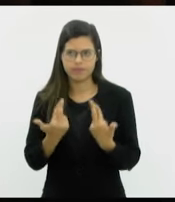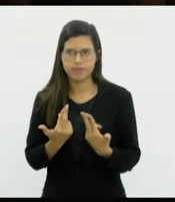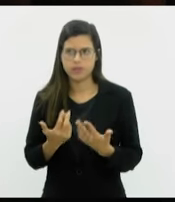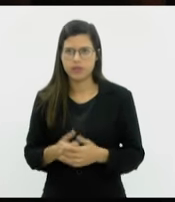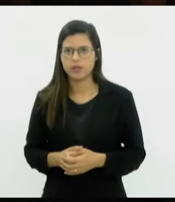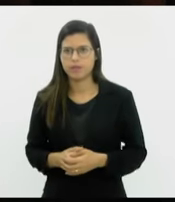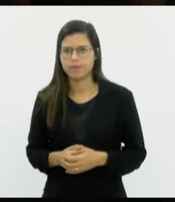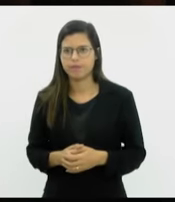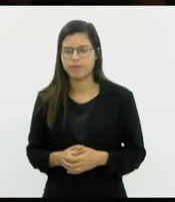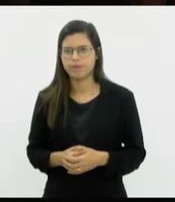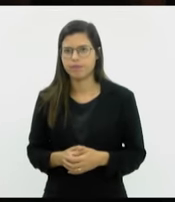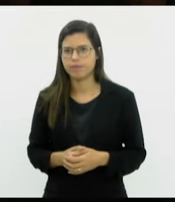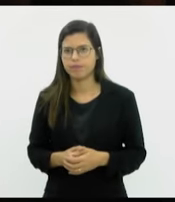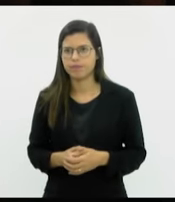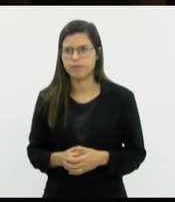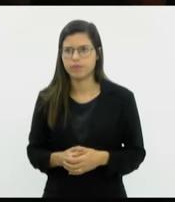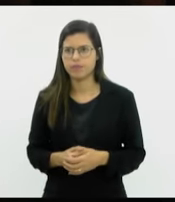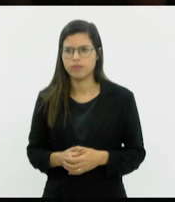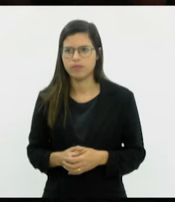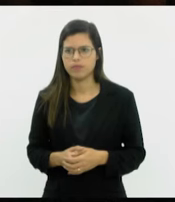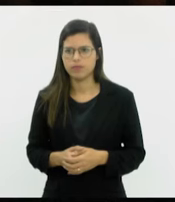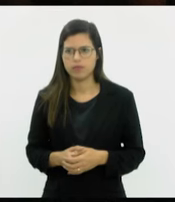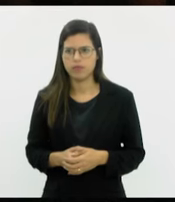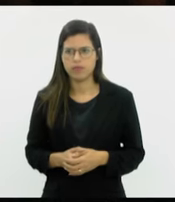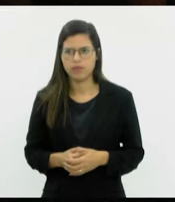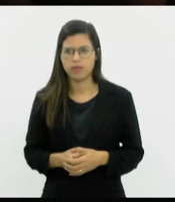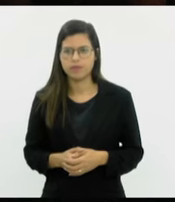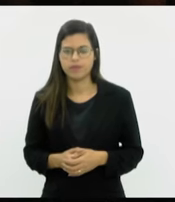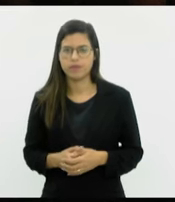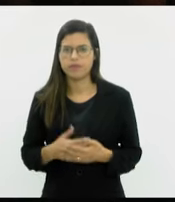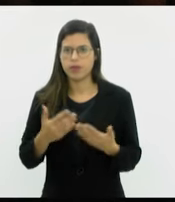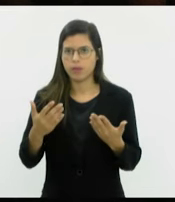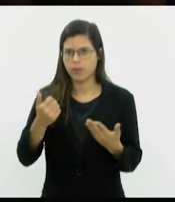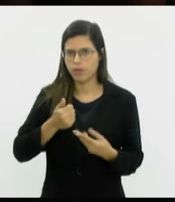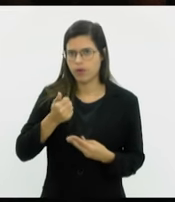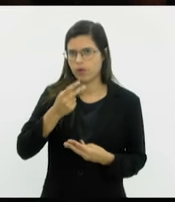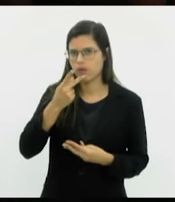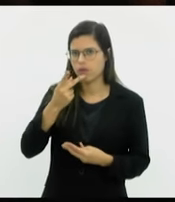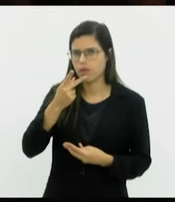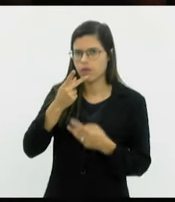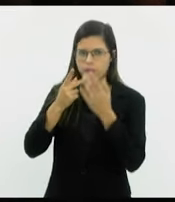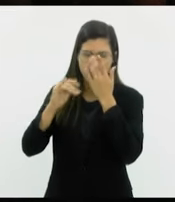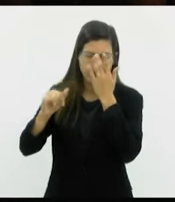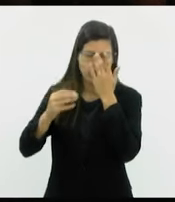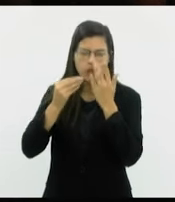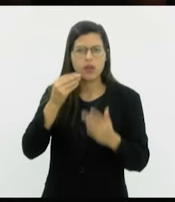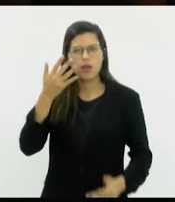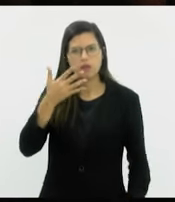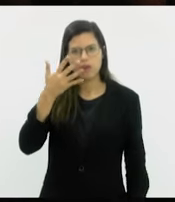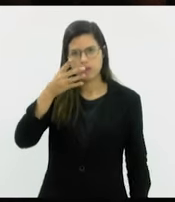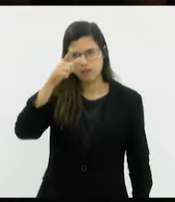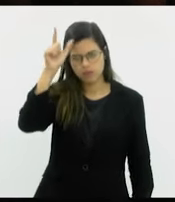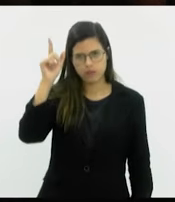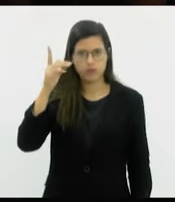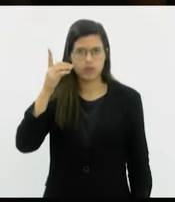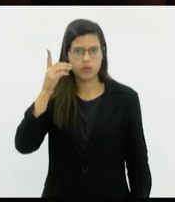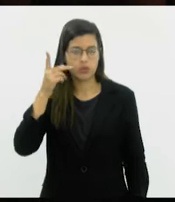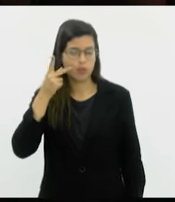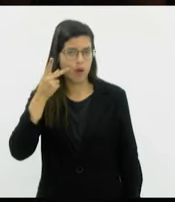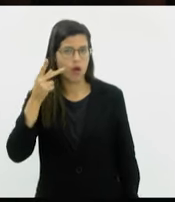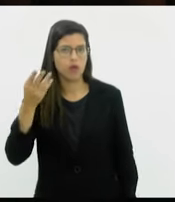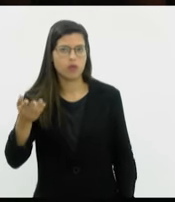presidente, primeiro eu quero, pegando um pouco da fala do deputado Luiz Paulo, que foi muito feliz, me solidarizar com as